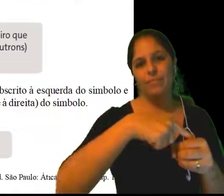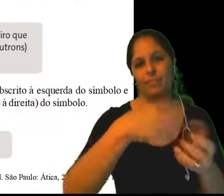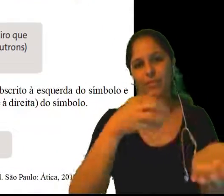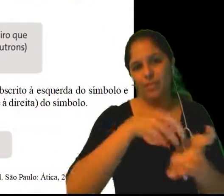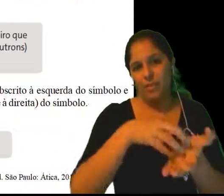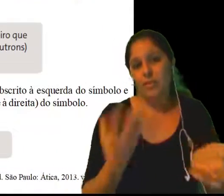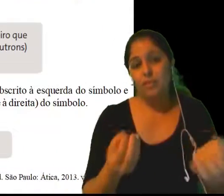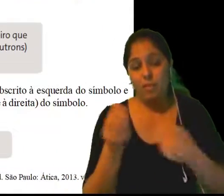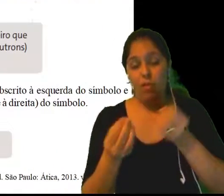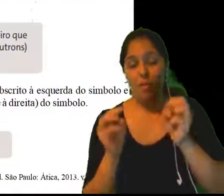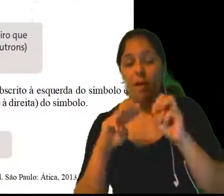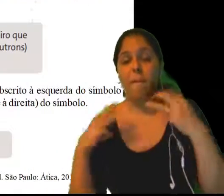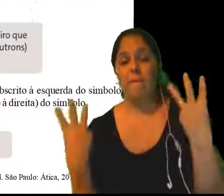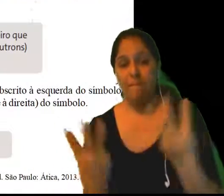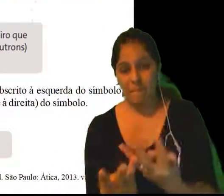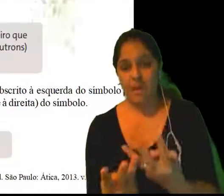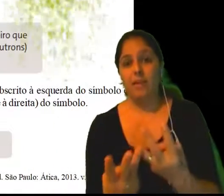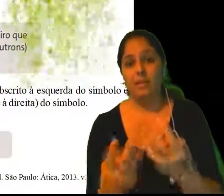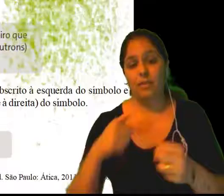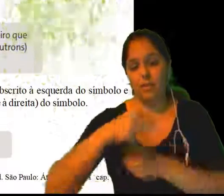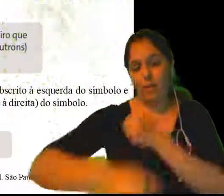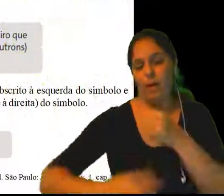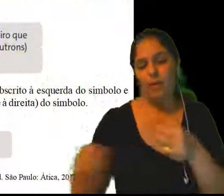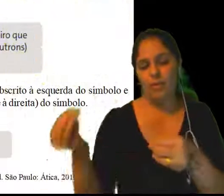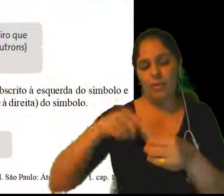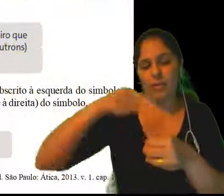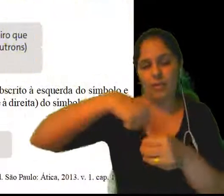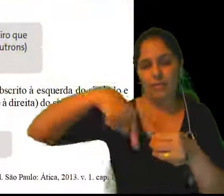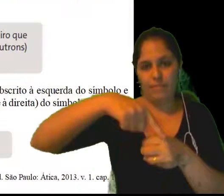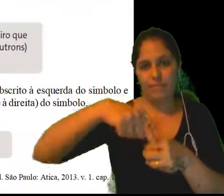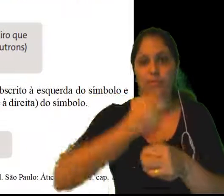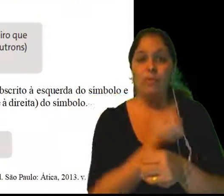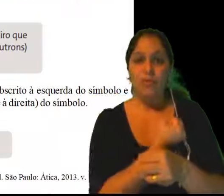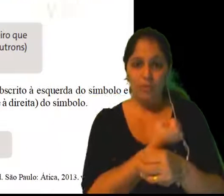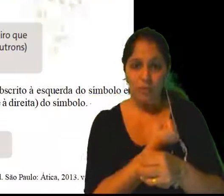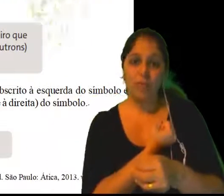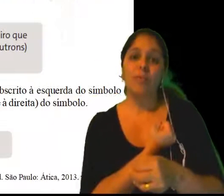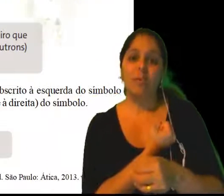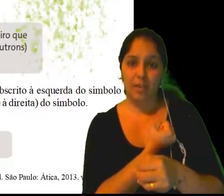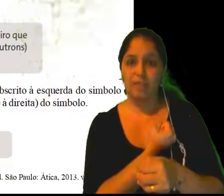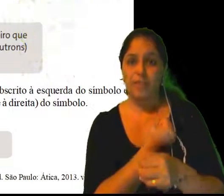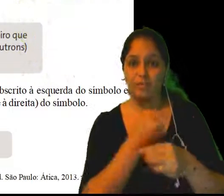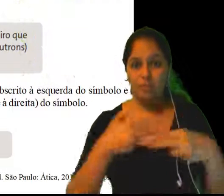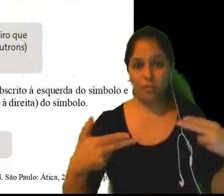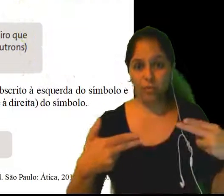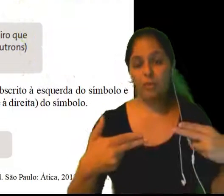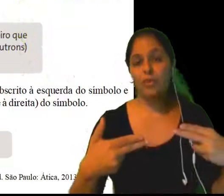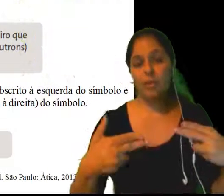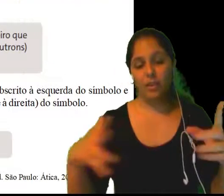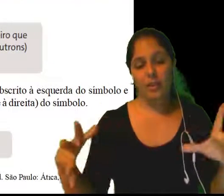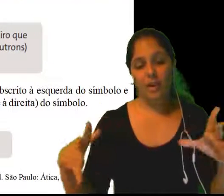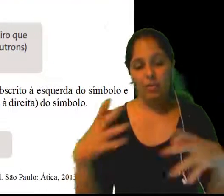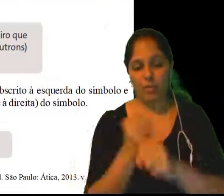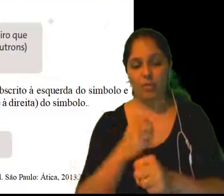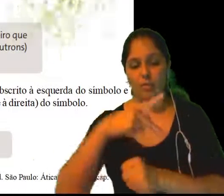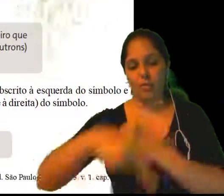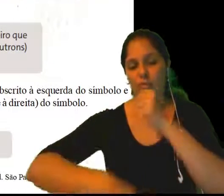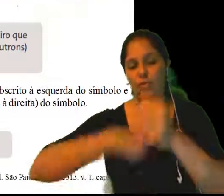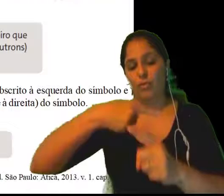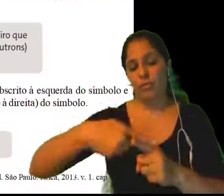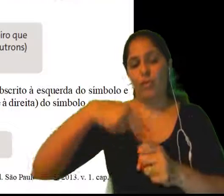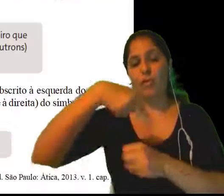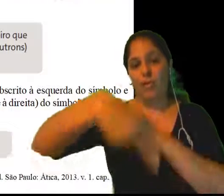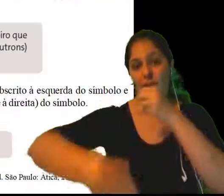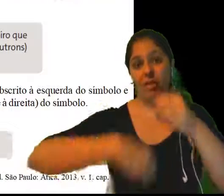Como praticamente toda a massa do átomo está no núcleo, o número de partículas nucleares, ou seja, a soma